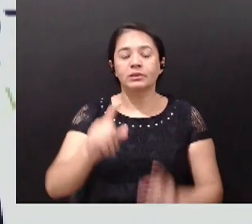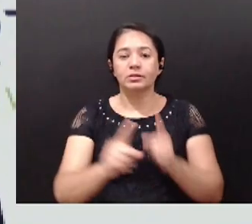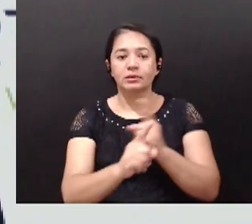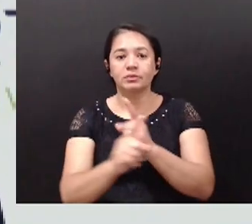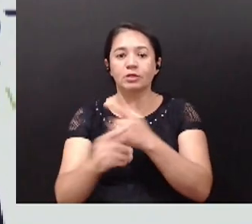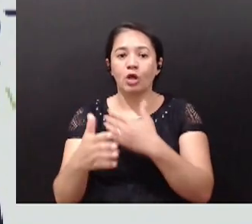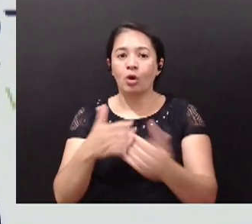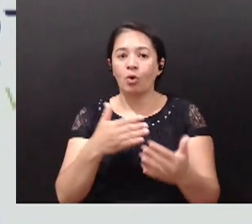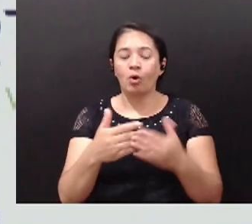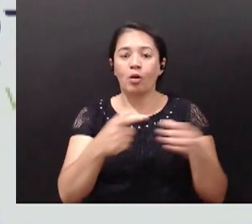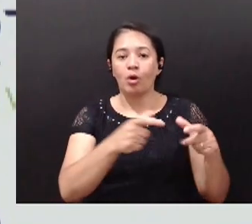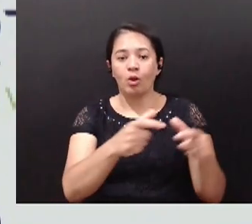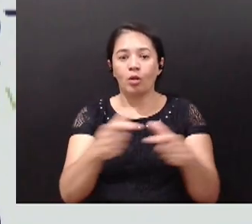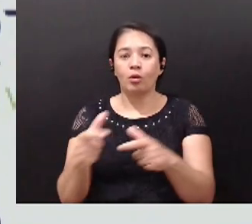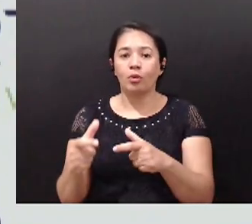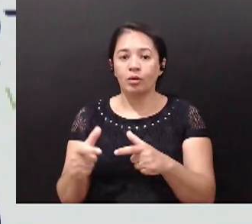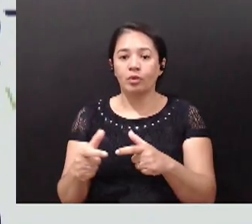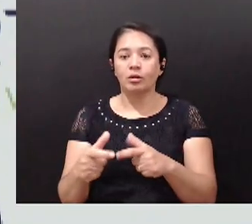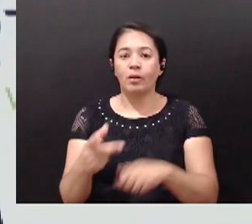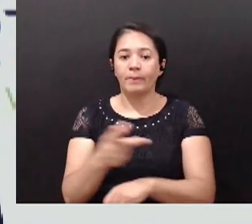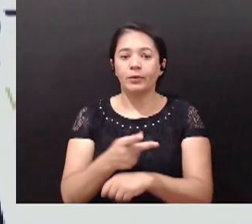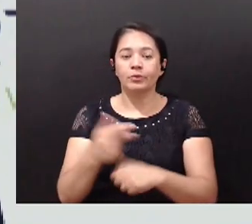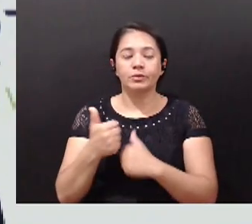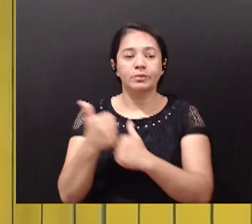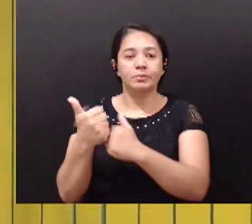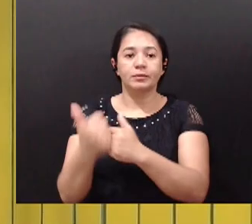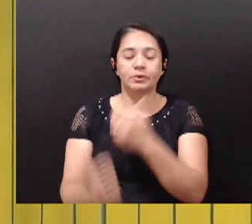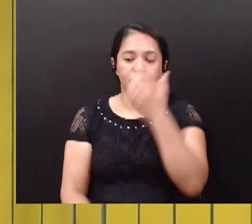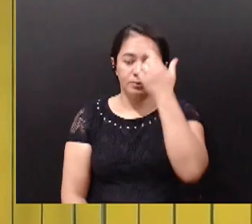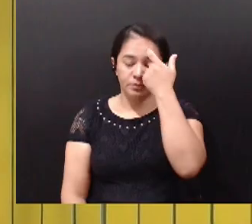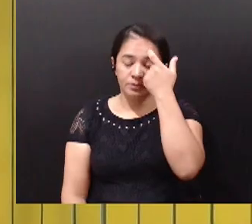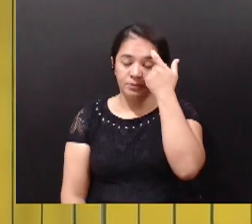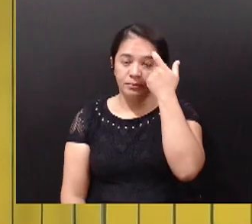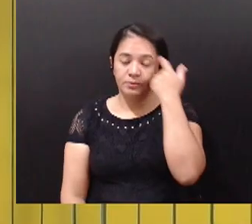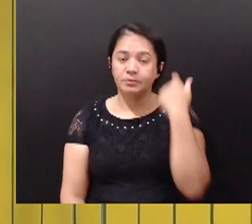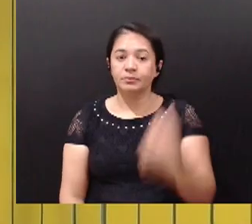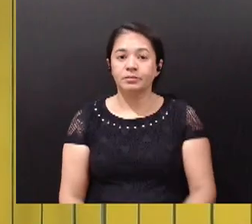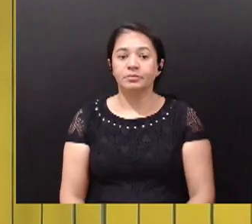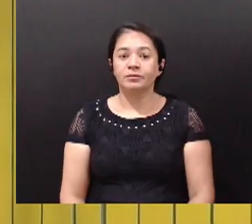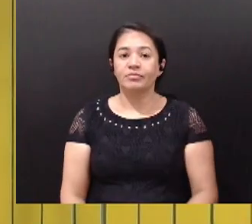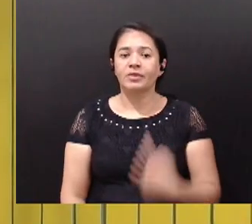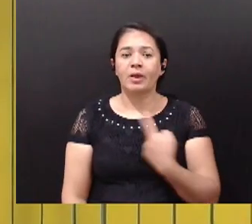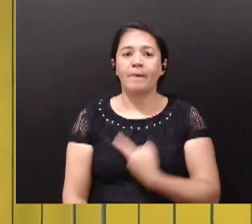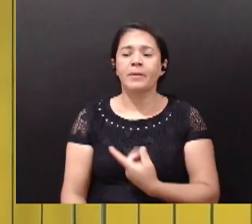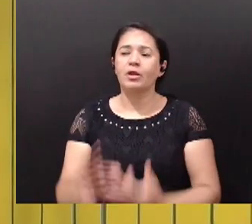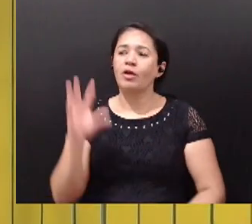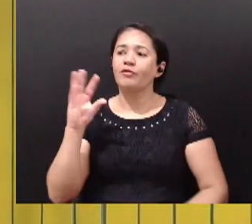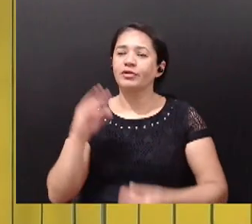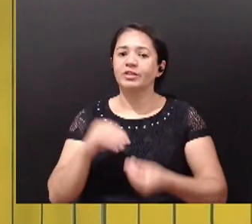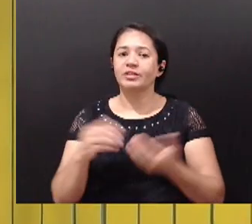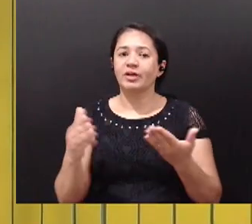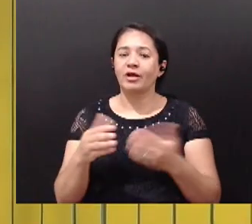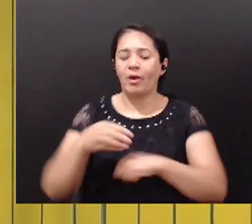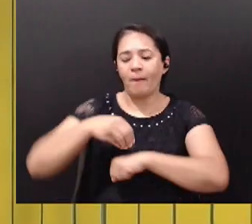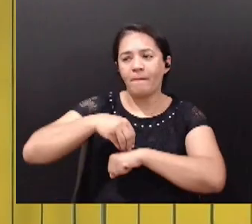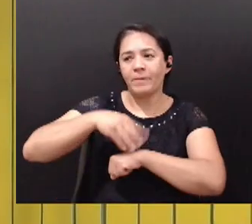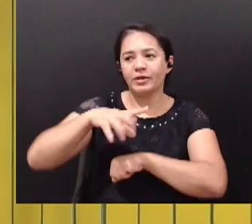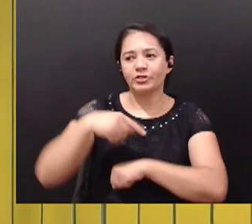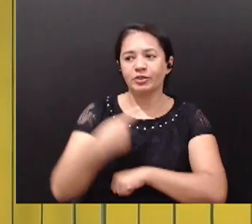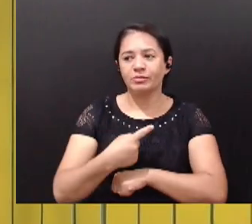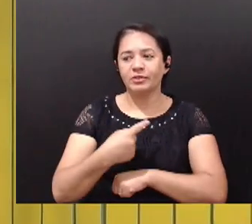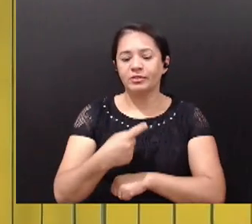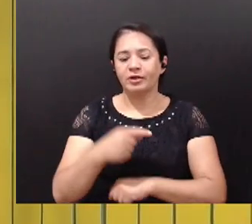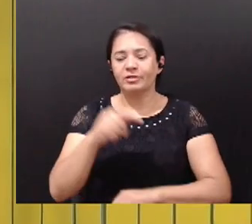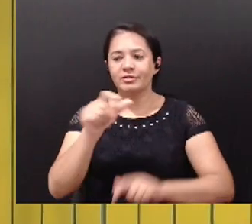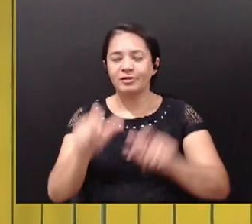que ele estiver buscando apoio. Excelente, doutor Gustavo. Para a gente encerrar, então, deixa uma dica para os nossos telespectadores que